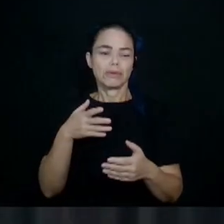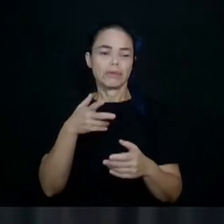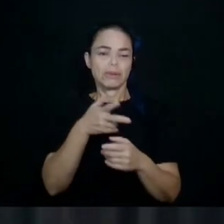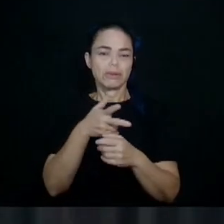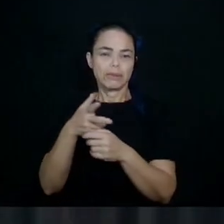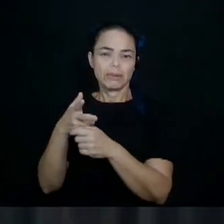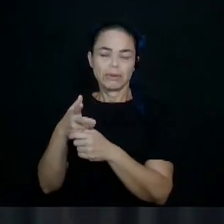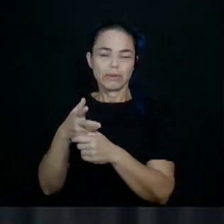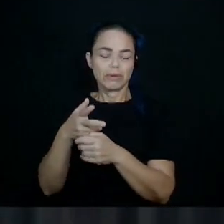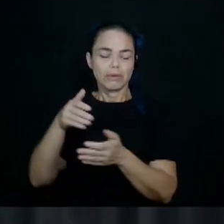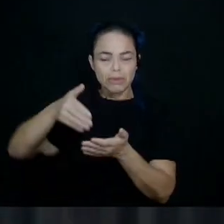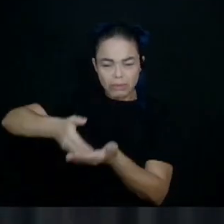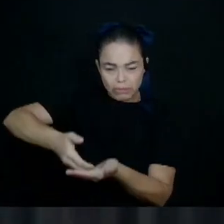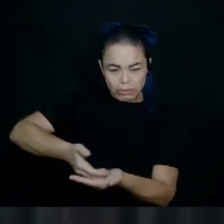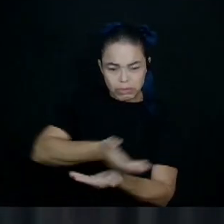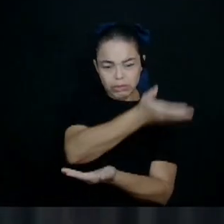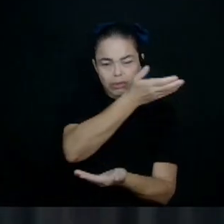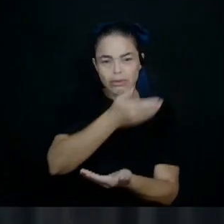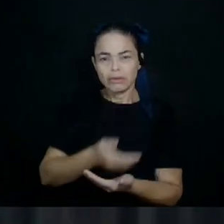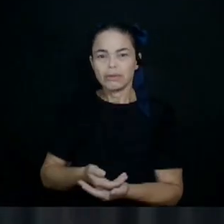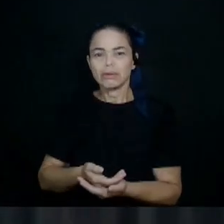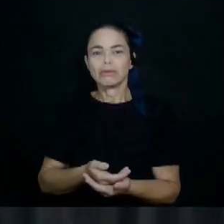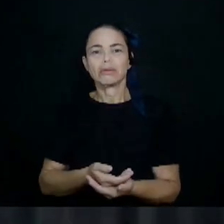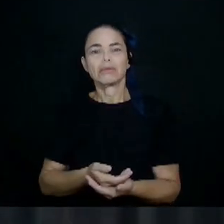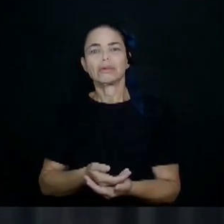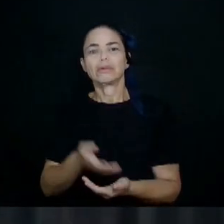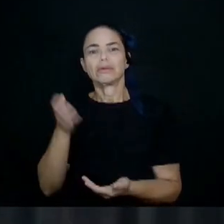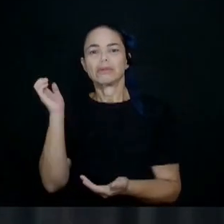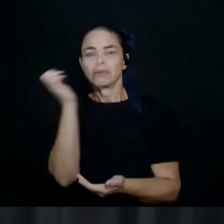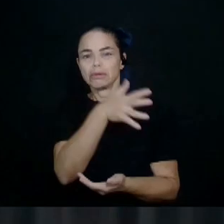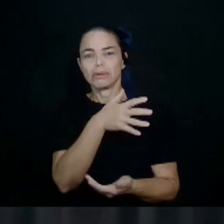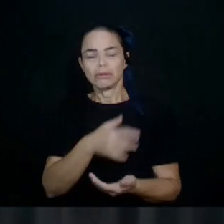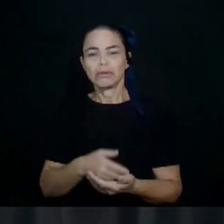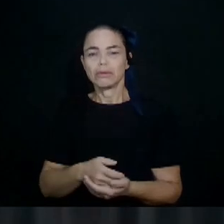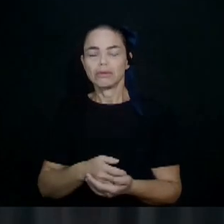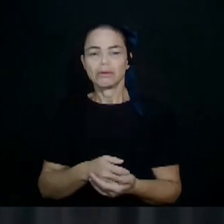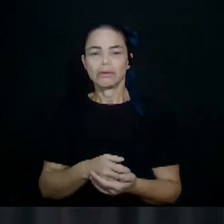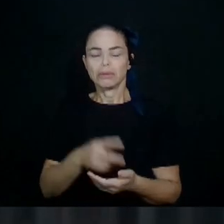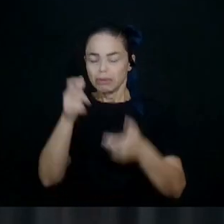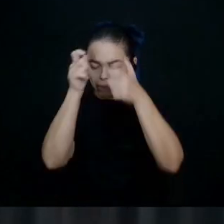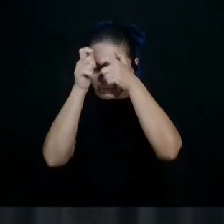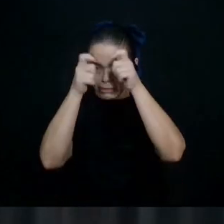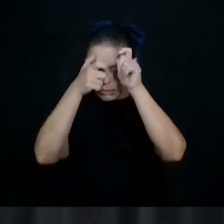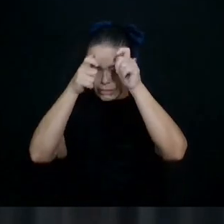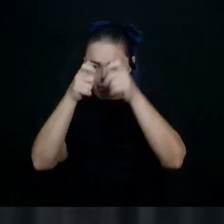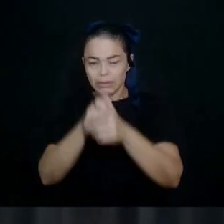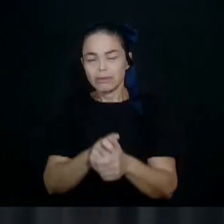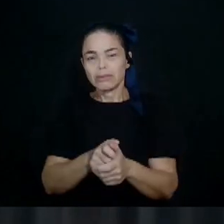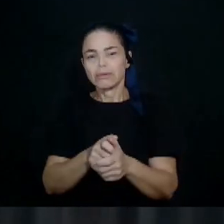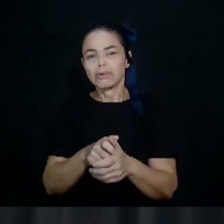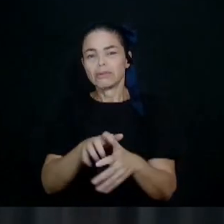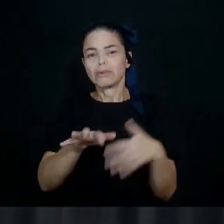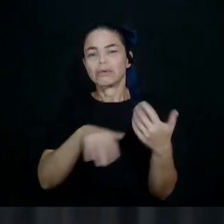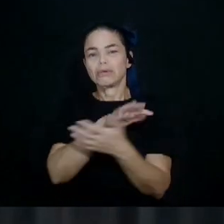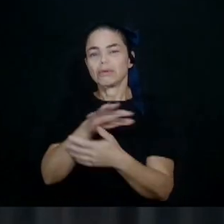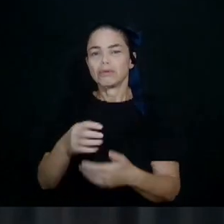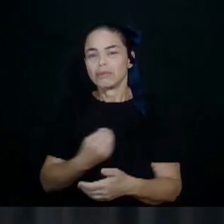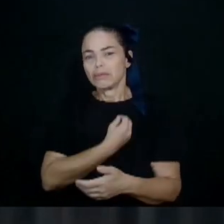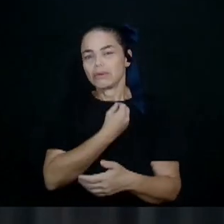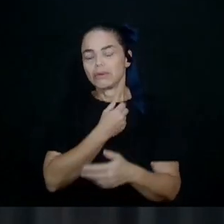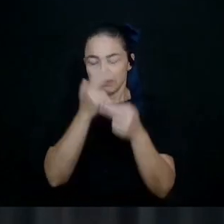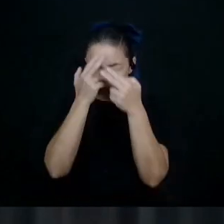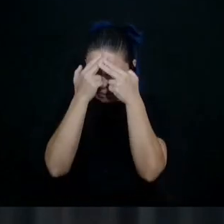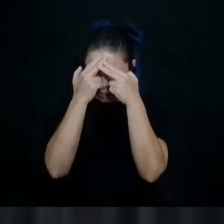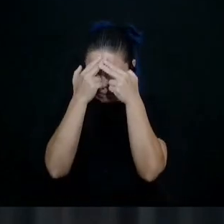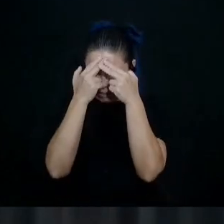tudo da pessoa, joga fora, pronto. E o transtorno que isso vai causar, vai trazer o trauma que isso vai gerar